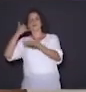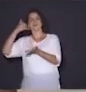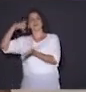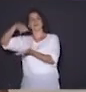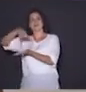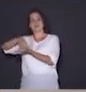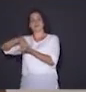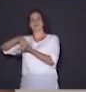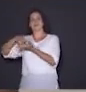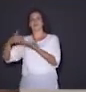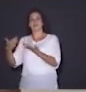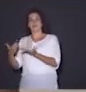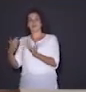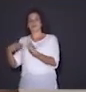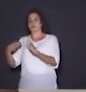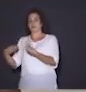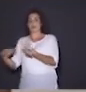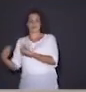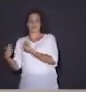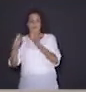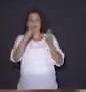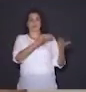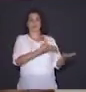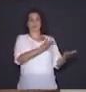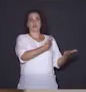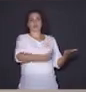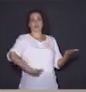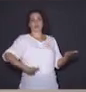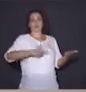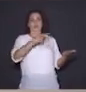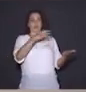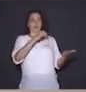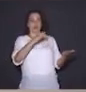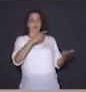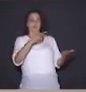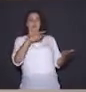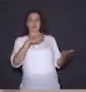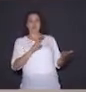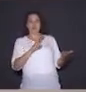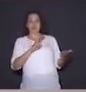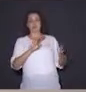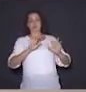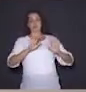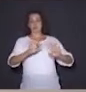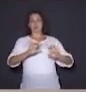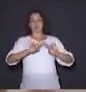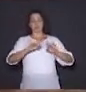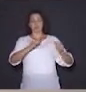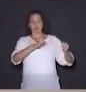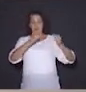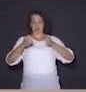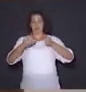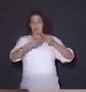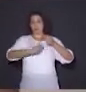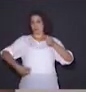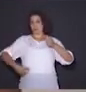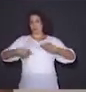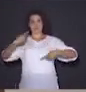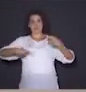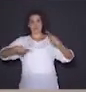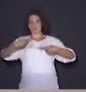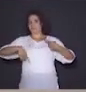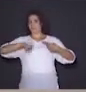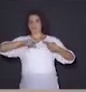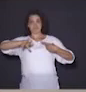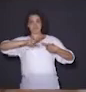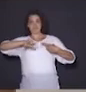terão que devolver em 2025 e ao invés do poder público discutir como fazer isso a partir do